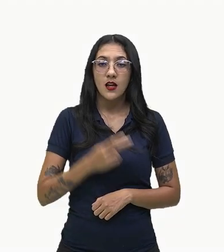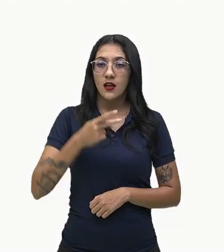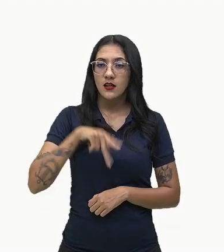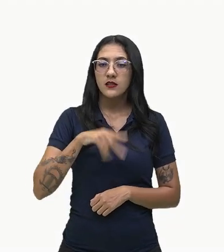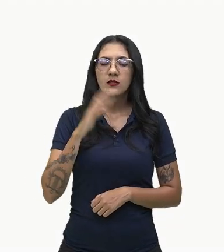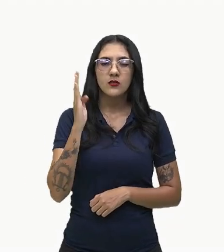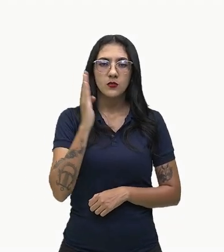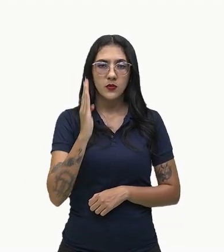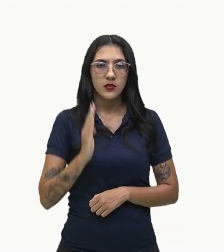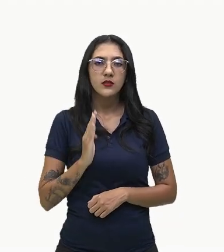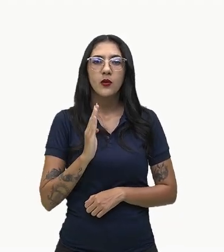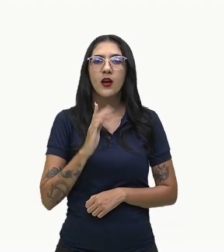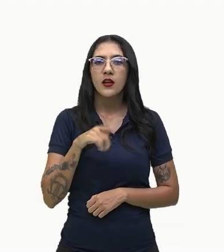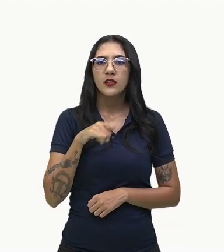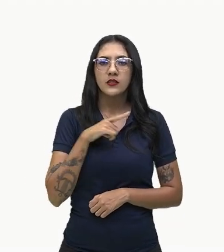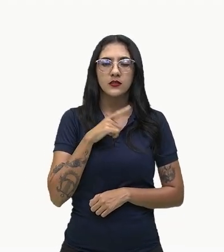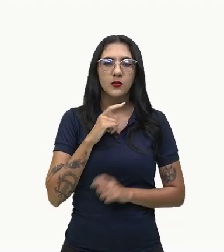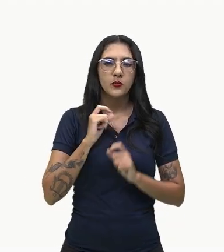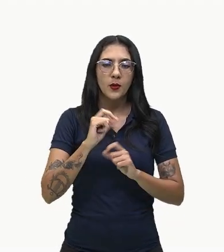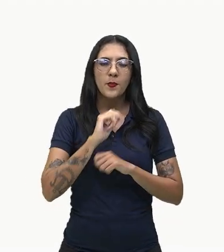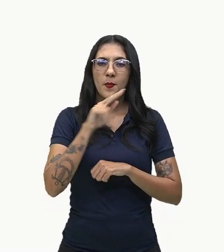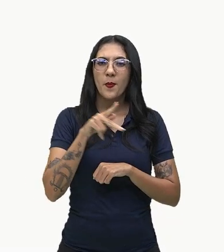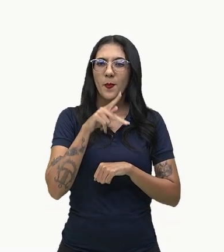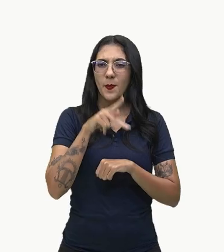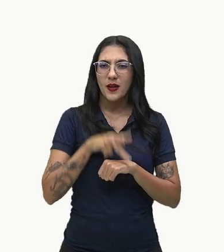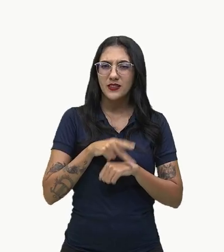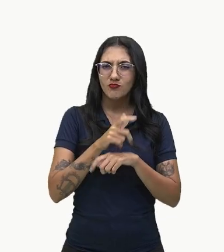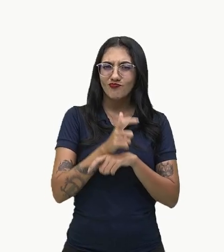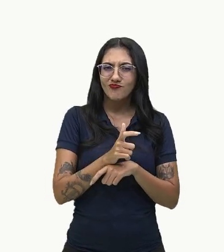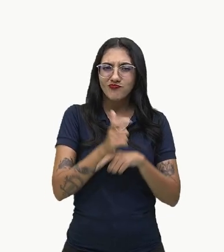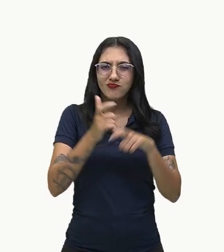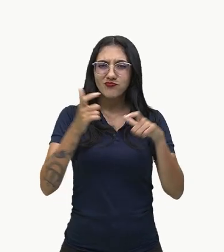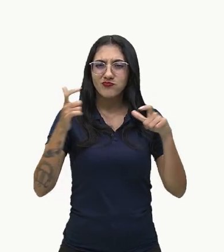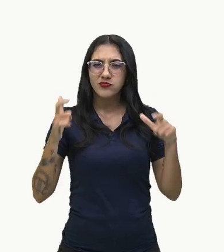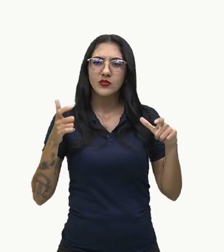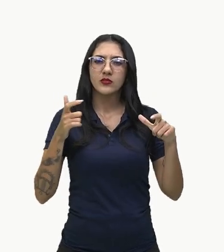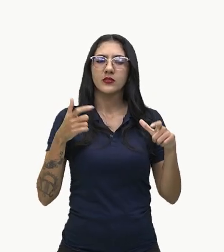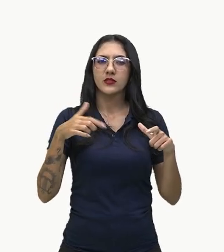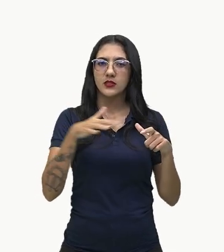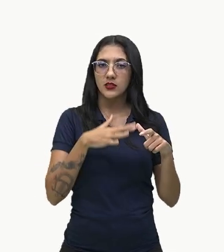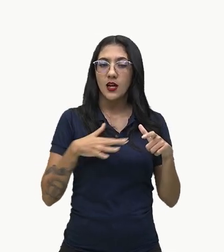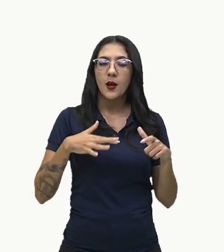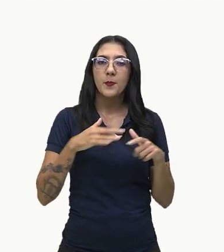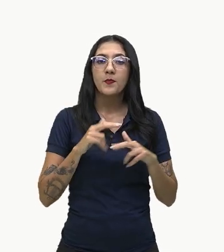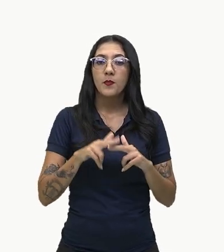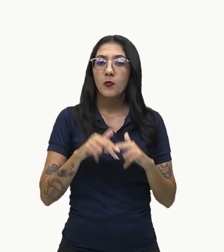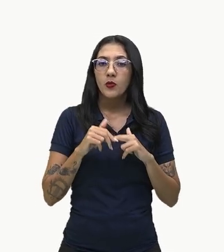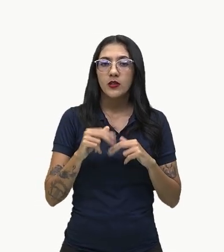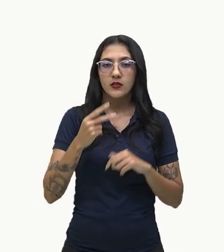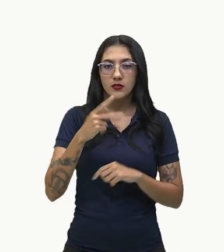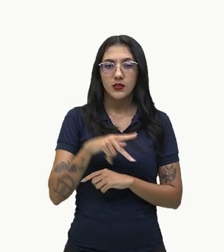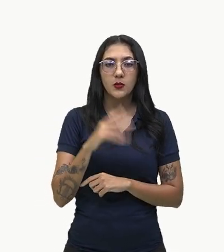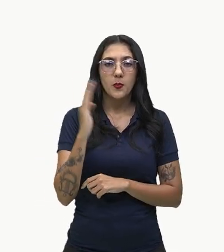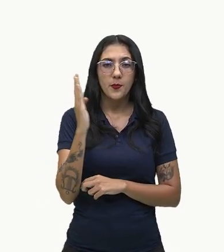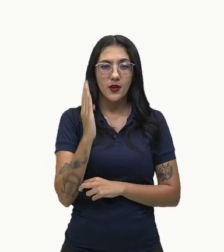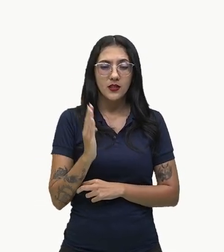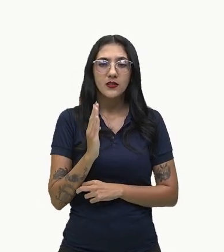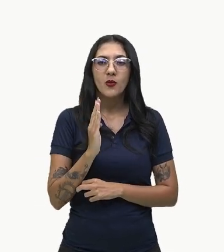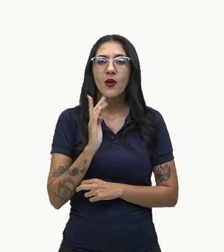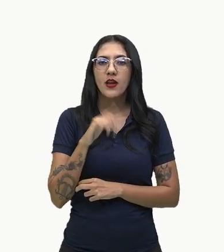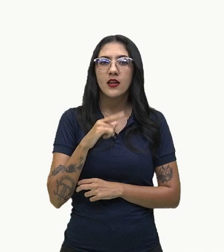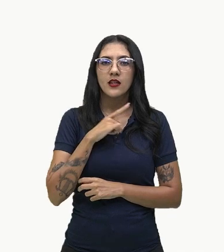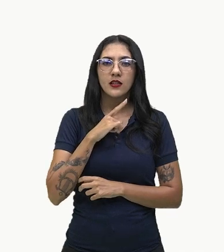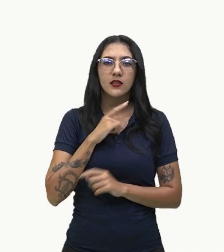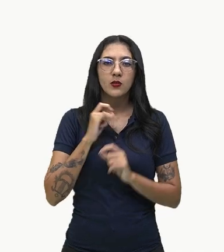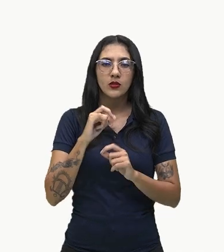tem, devido ser um país de grande extensão territorial, o Brasil, ele tem uma grande